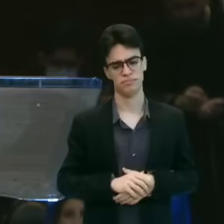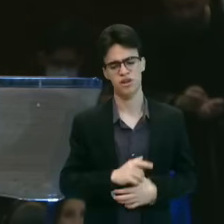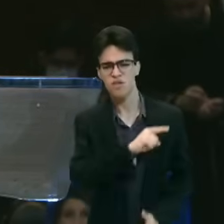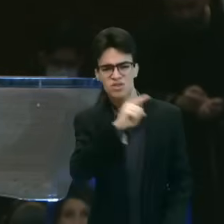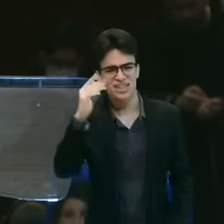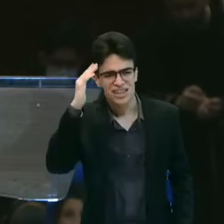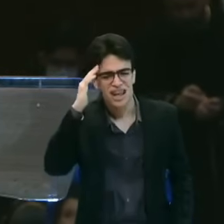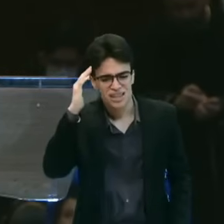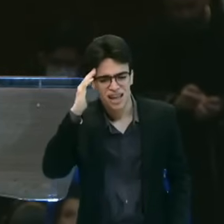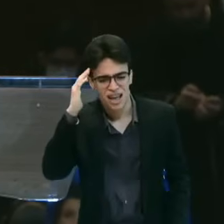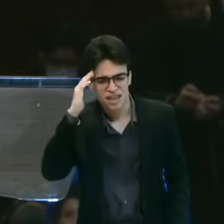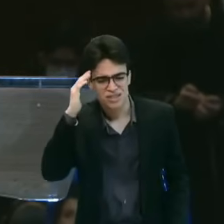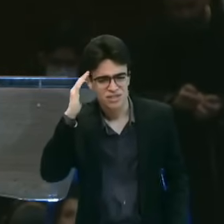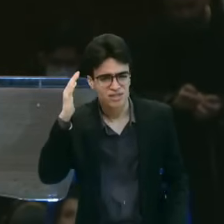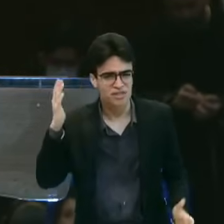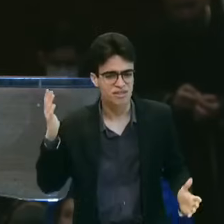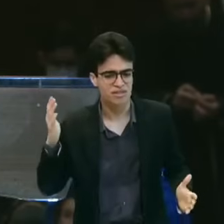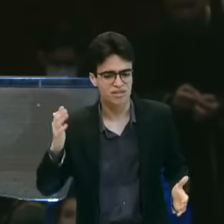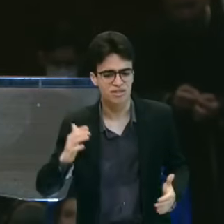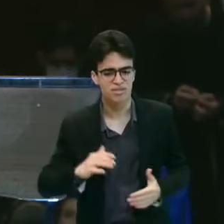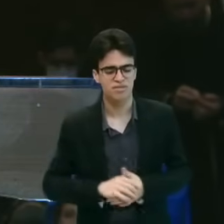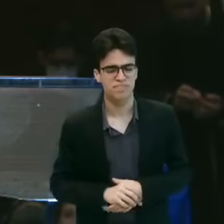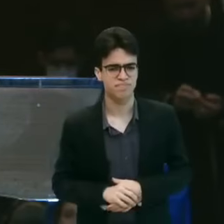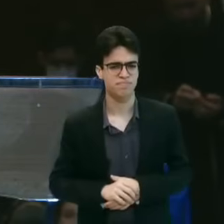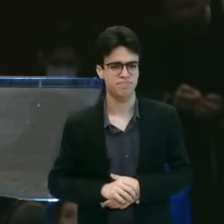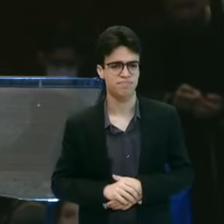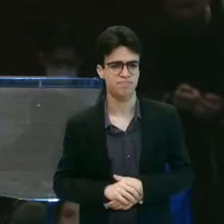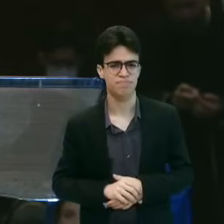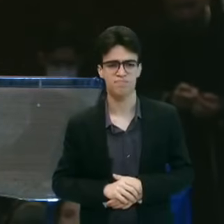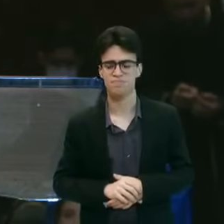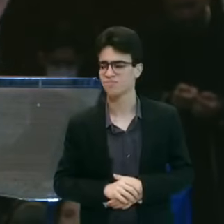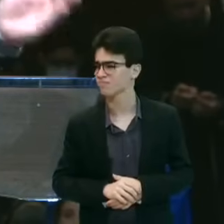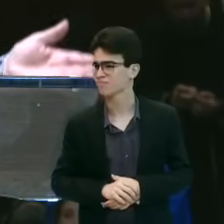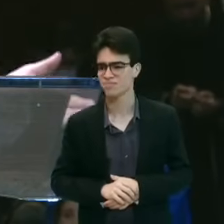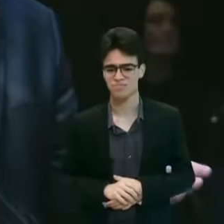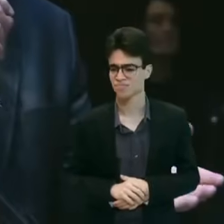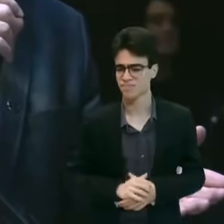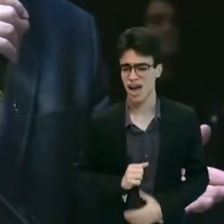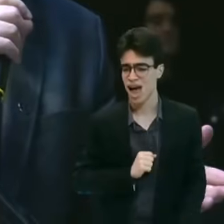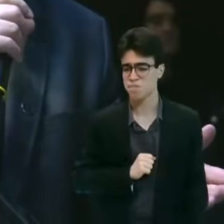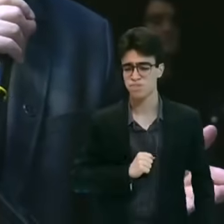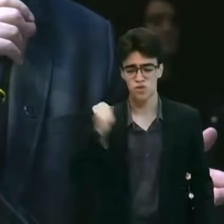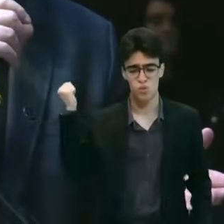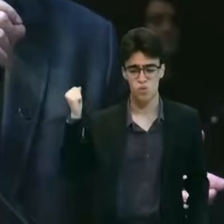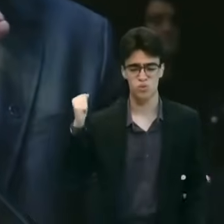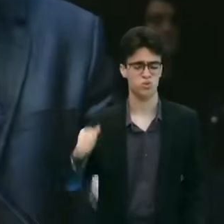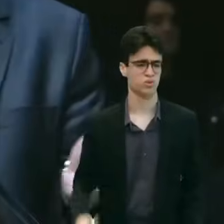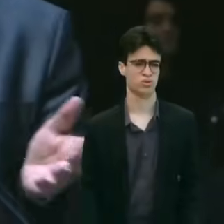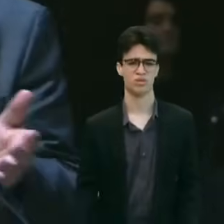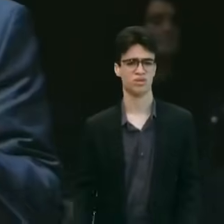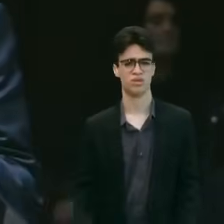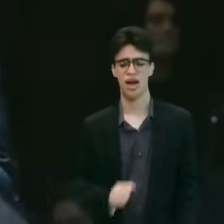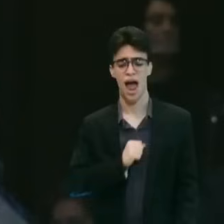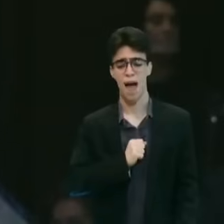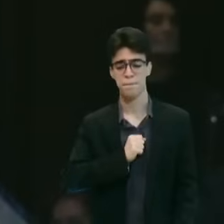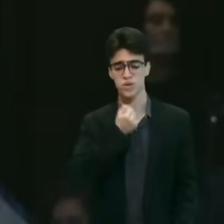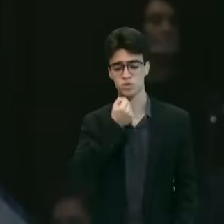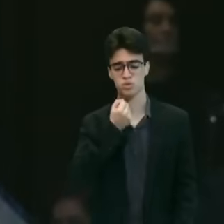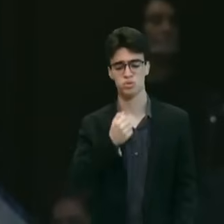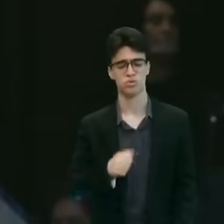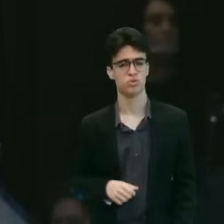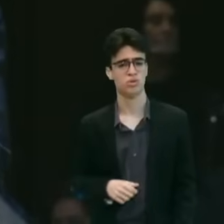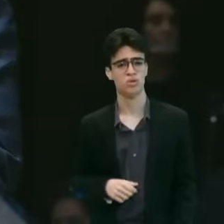Você está entendendo esse negócio? É um absurdo dos absurdos